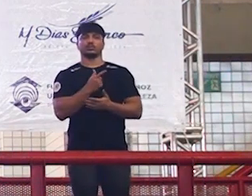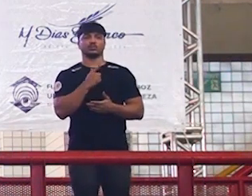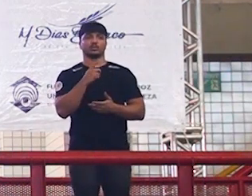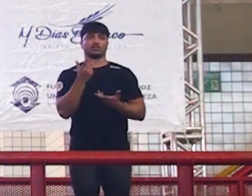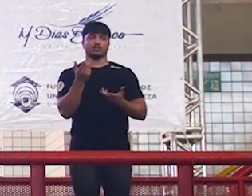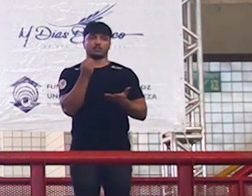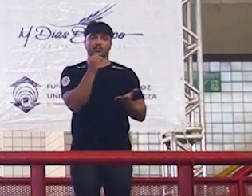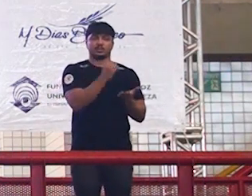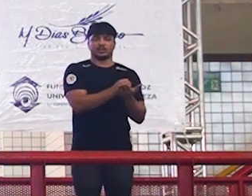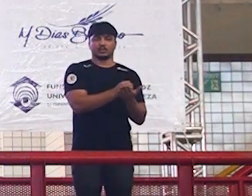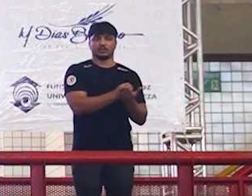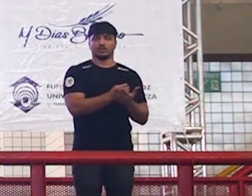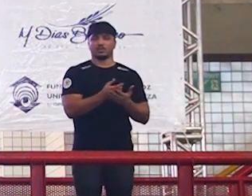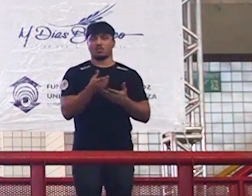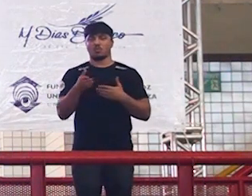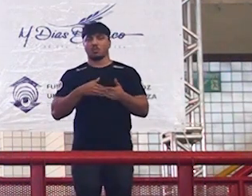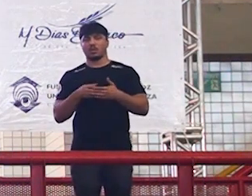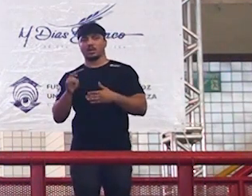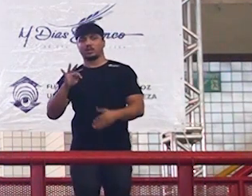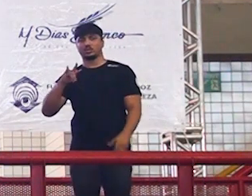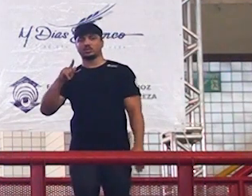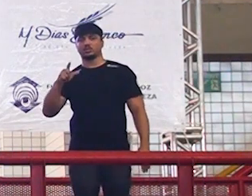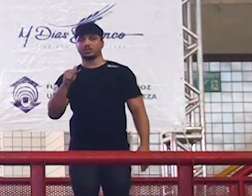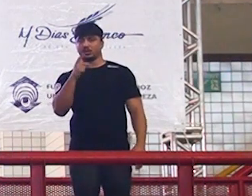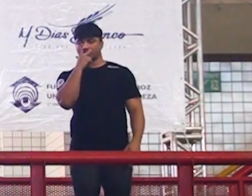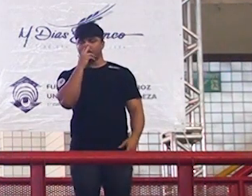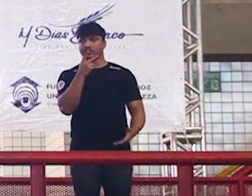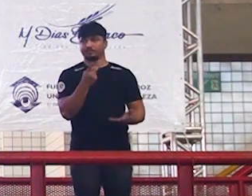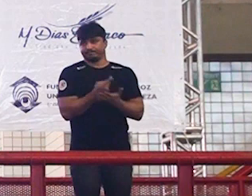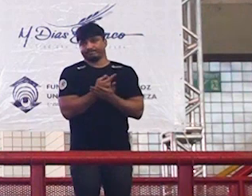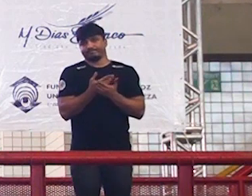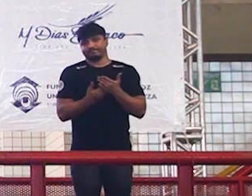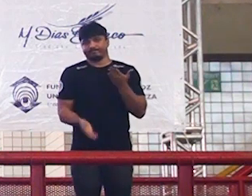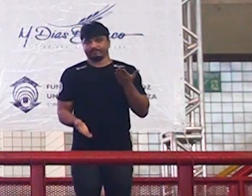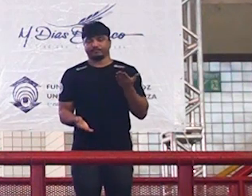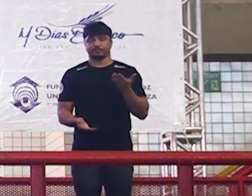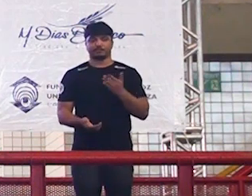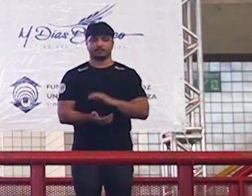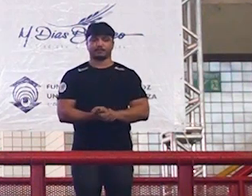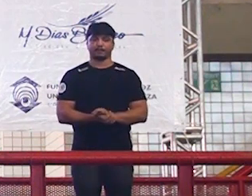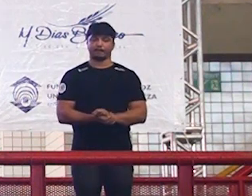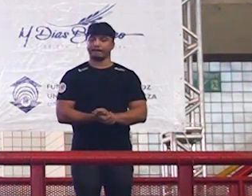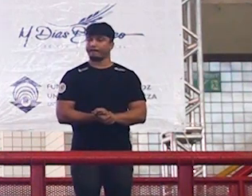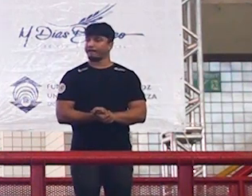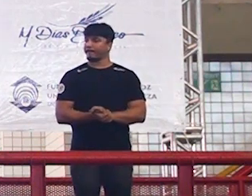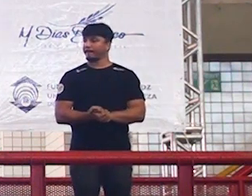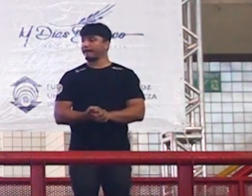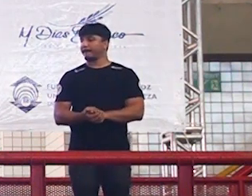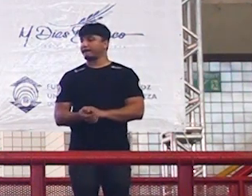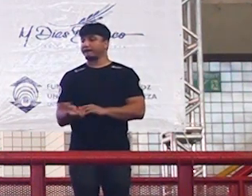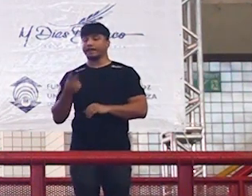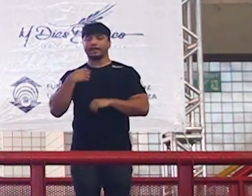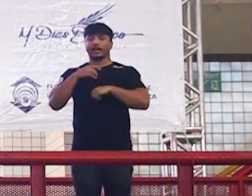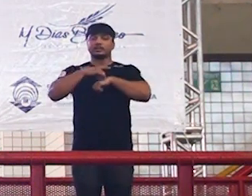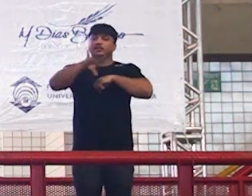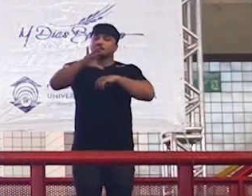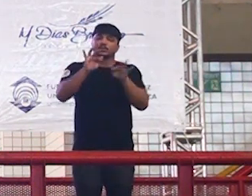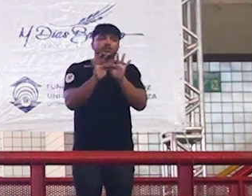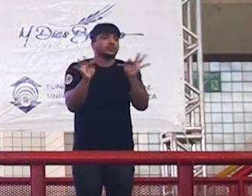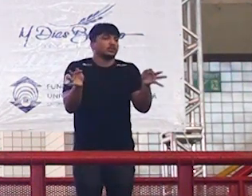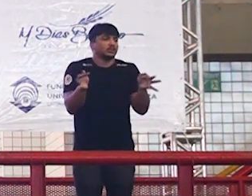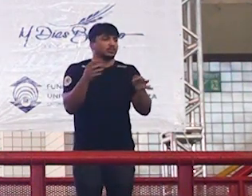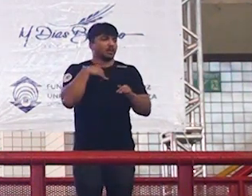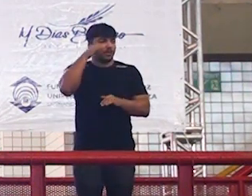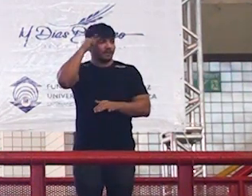tangenciar ou zerar, é uma vaga que está em jogo. Beleza? Faça essa dica aqui que você não vai nem zerar,